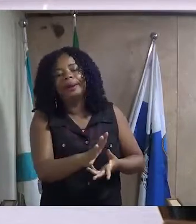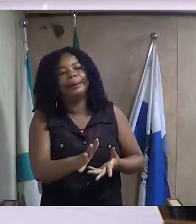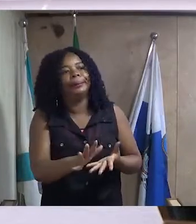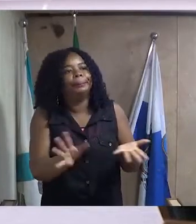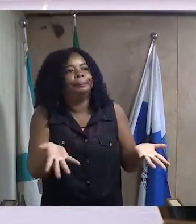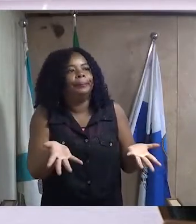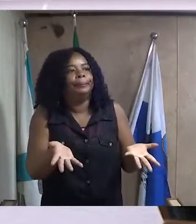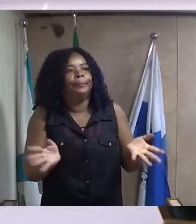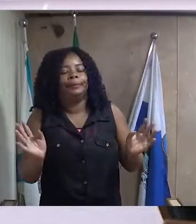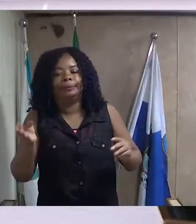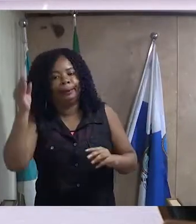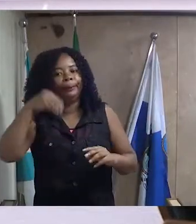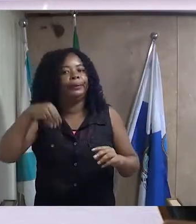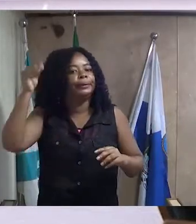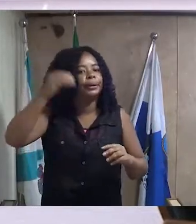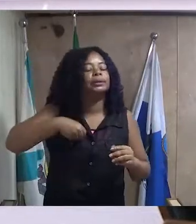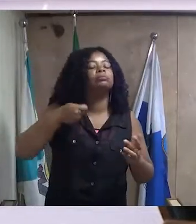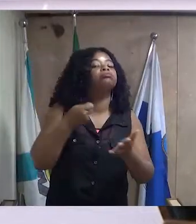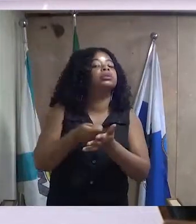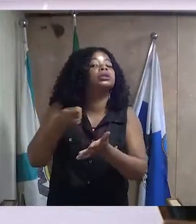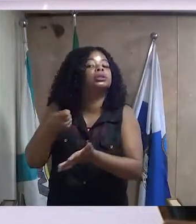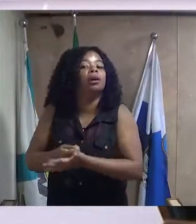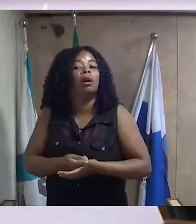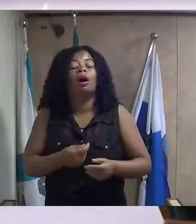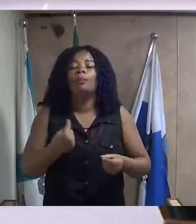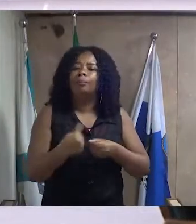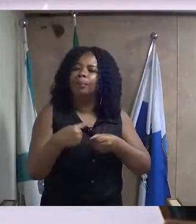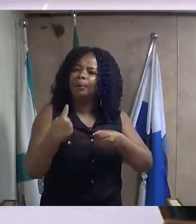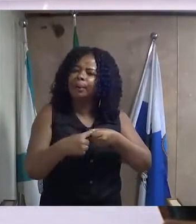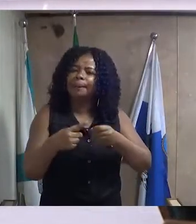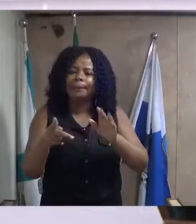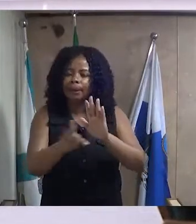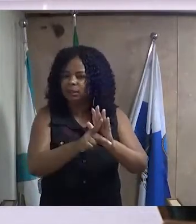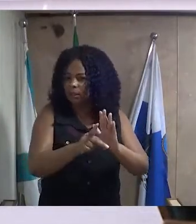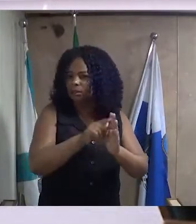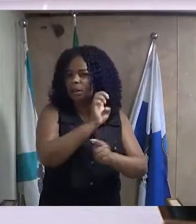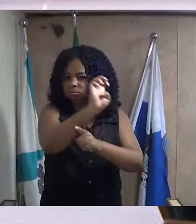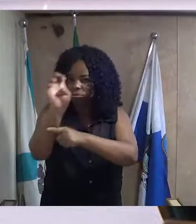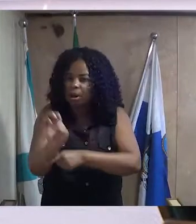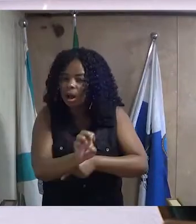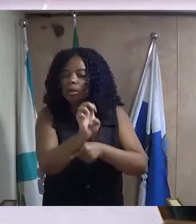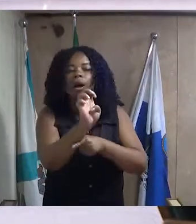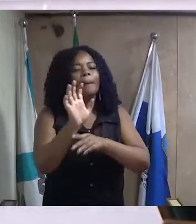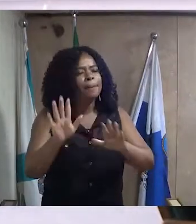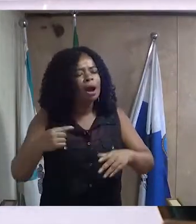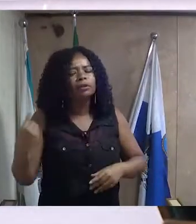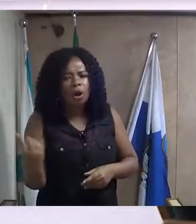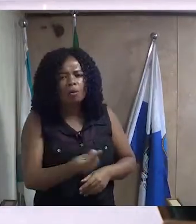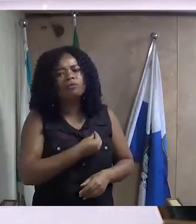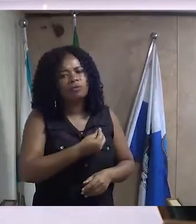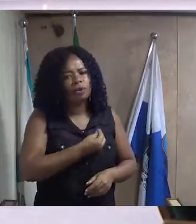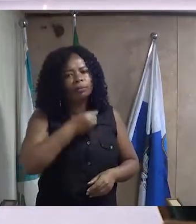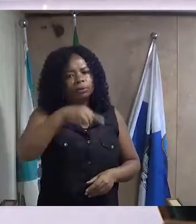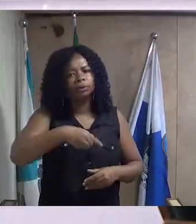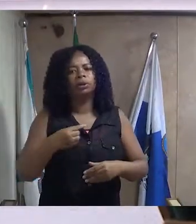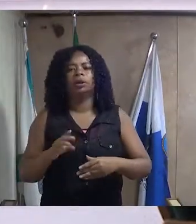ser estadual. Mas nós fazemos parte, nós somos moradores dessa cidade, fomos eleitos para